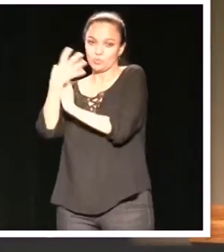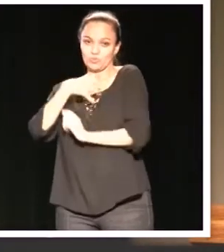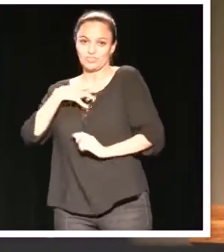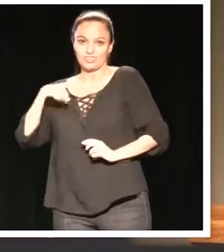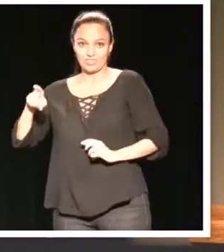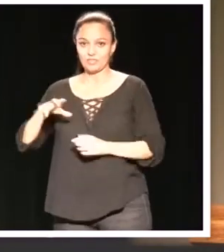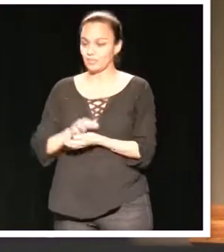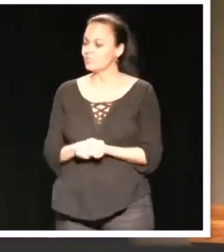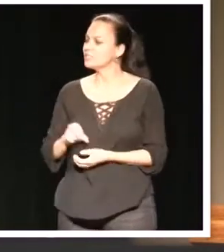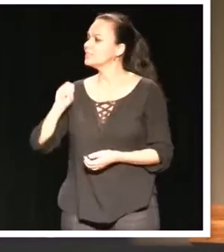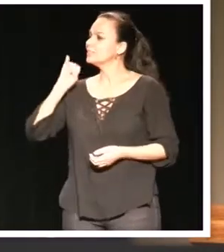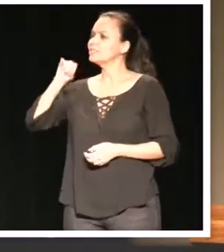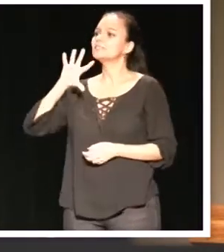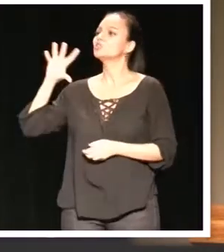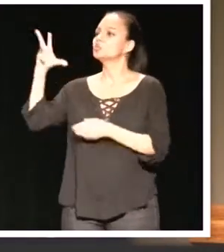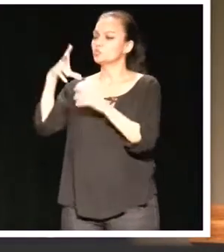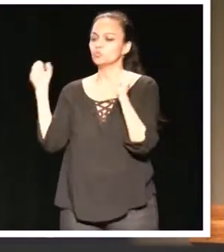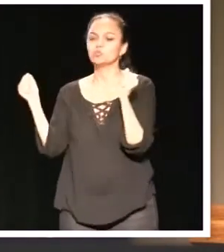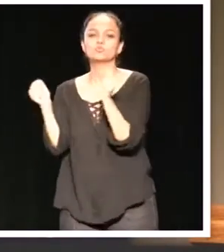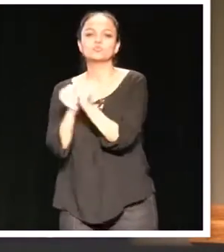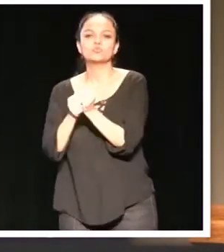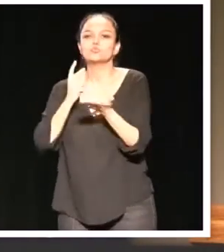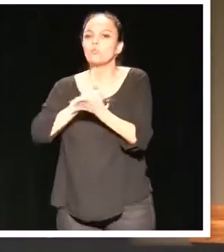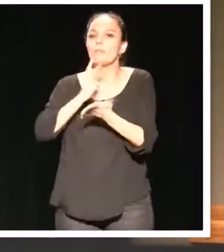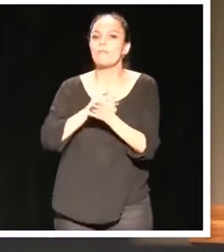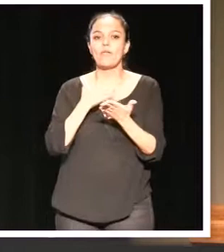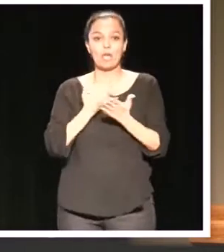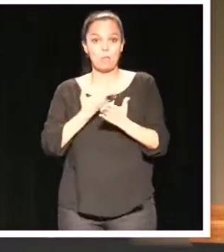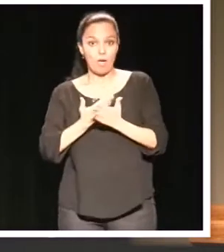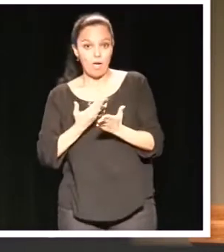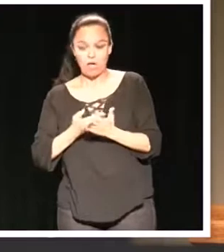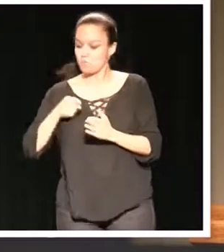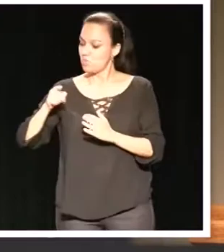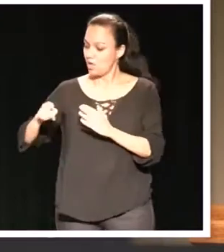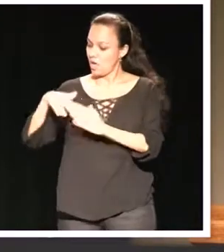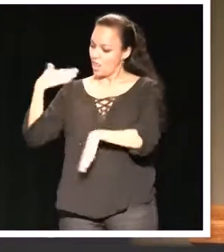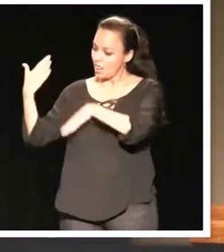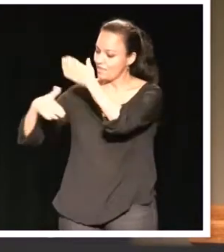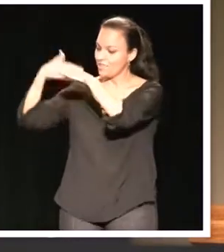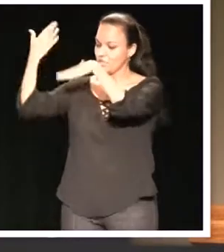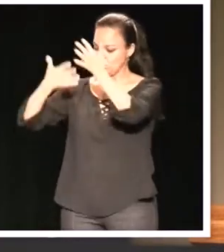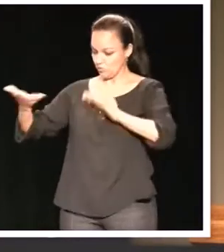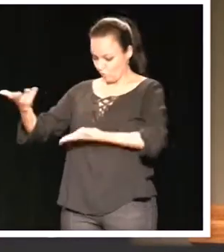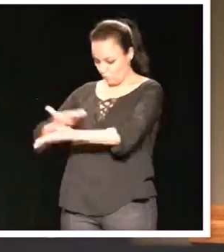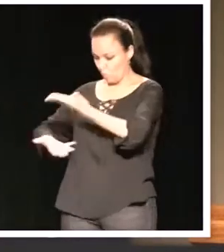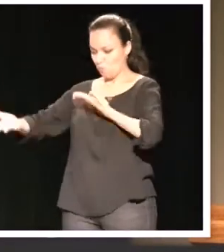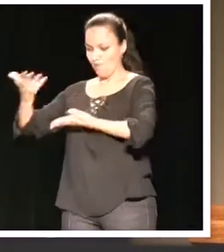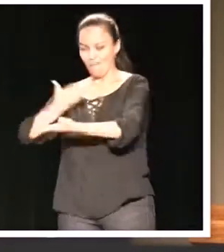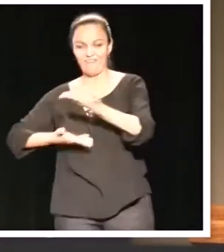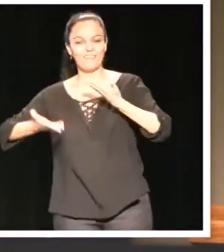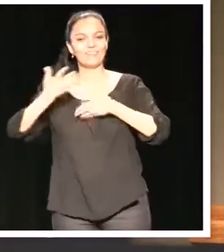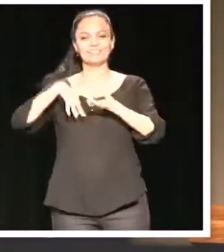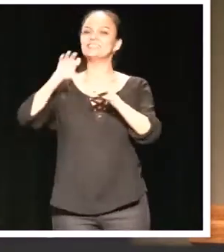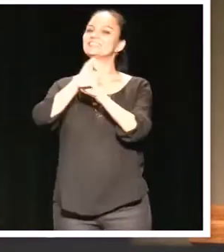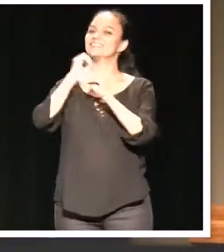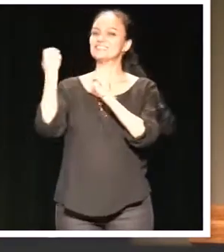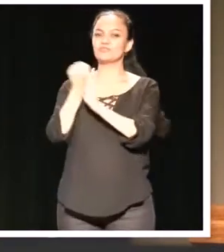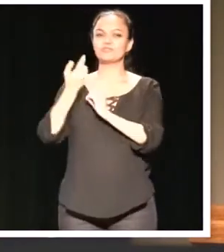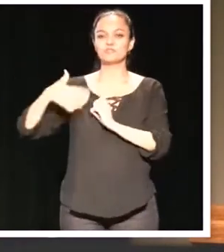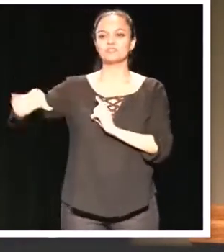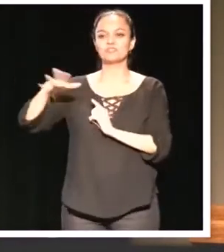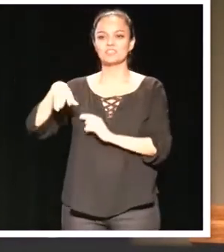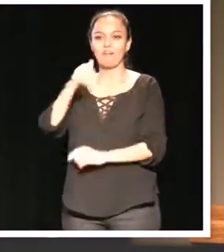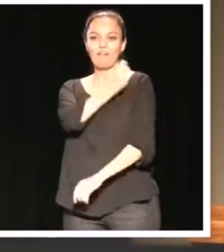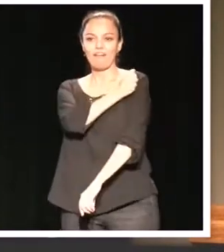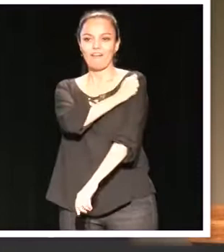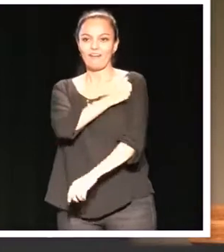mesma aula, eles vão desenvolver uma integração, uma inclusão social entre eles e